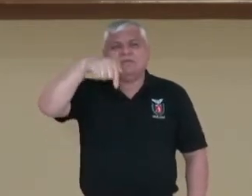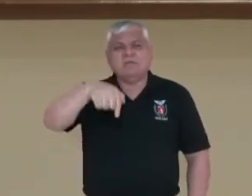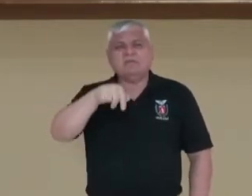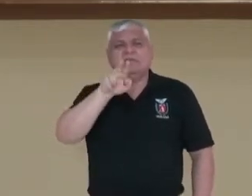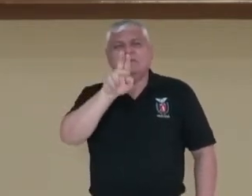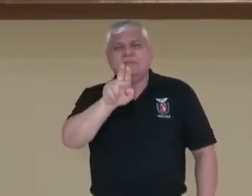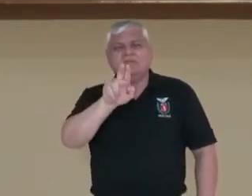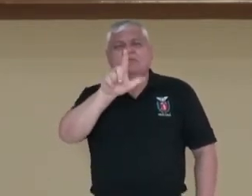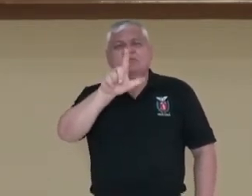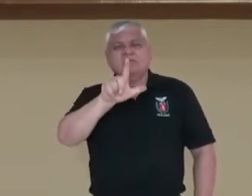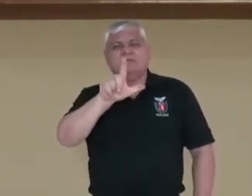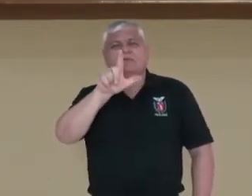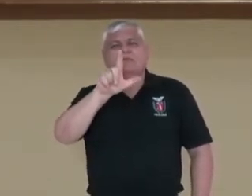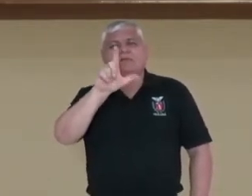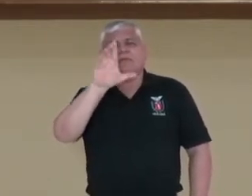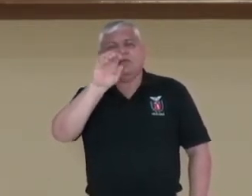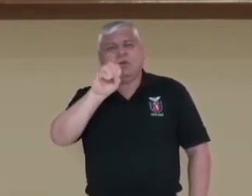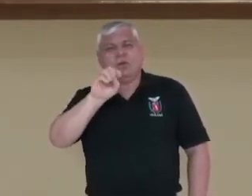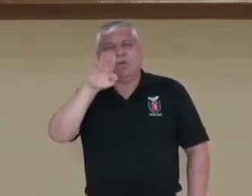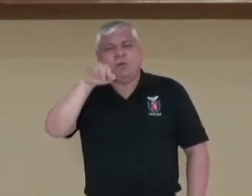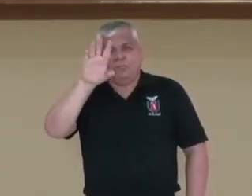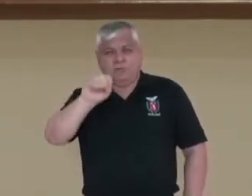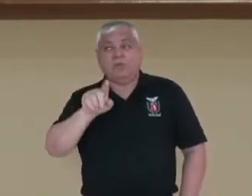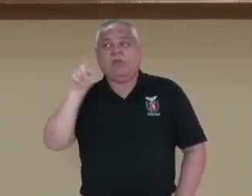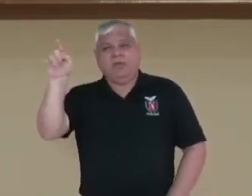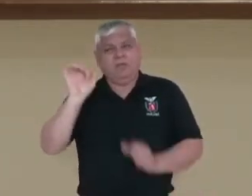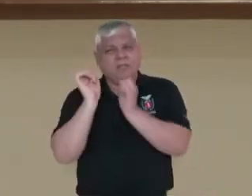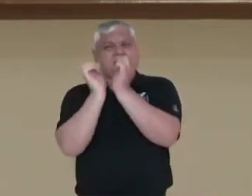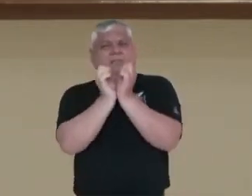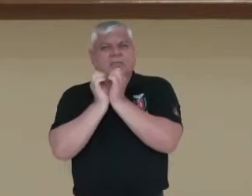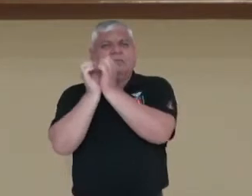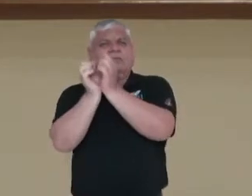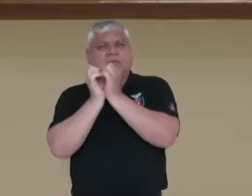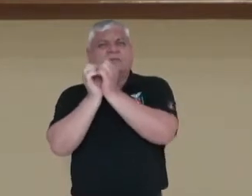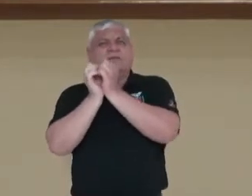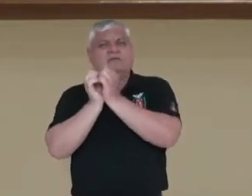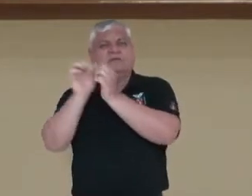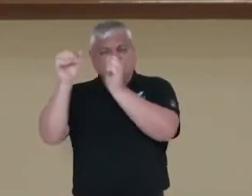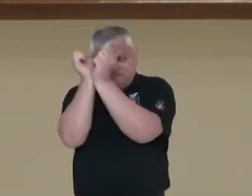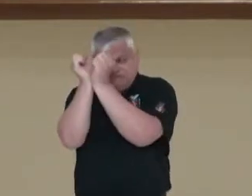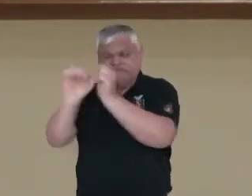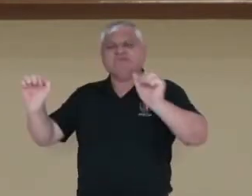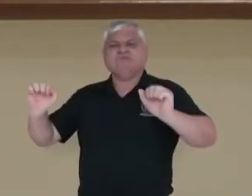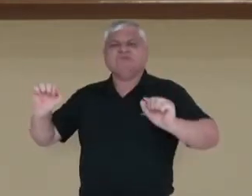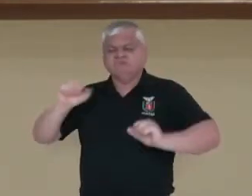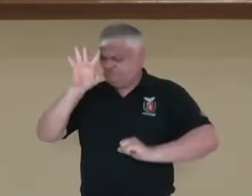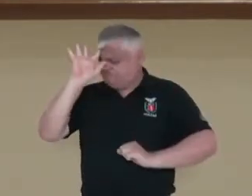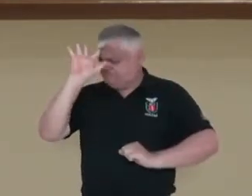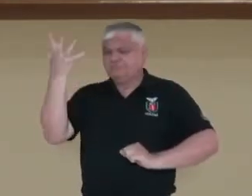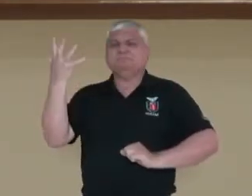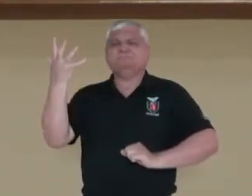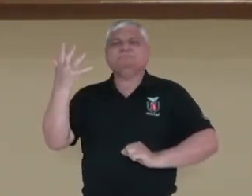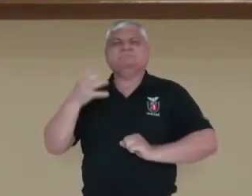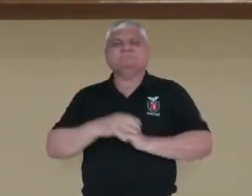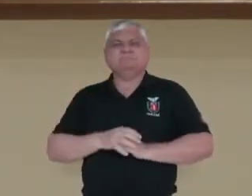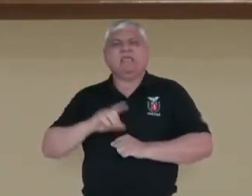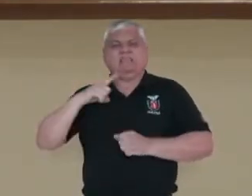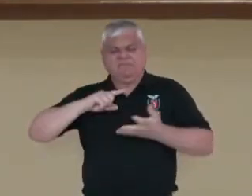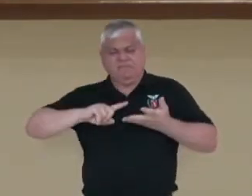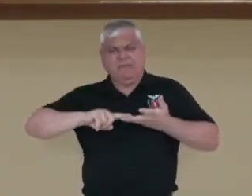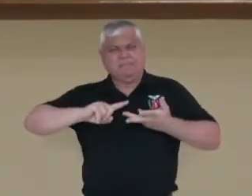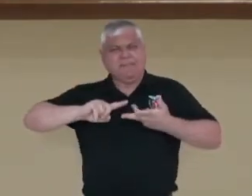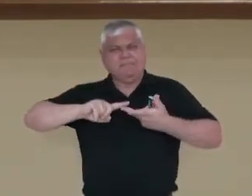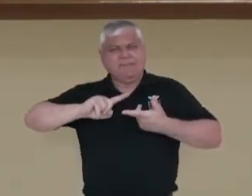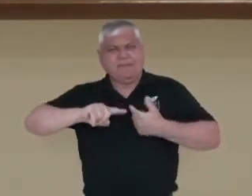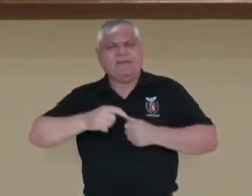foram escravizados e não resistiram é um erro. Então nós acabamos de ver as várias formas de resistência,